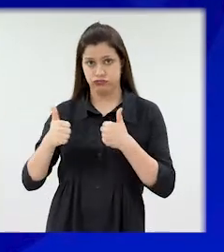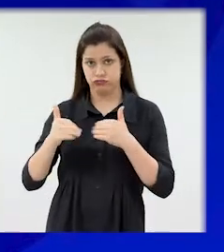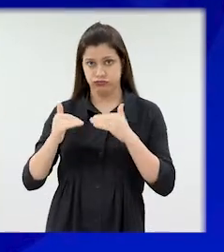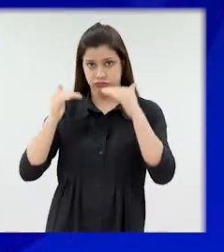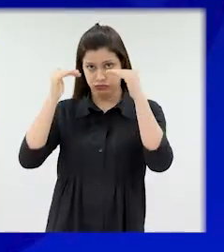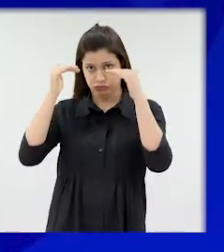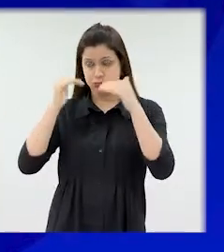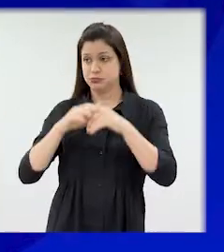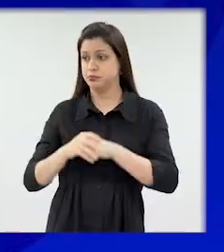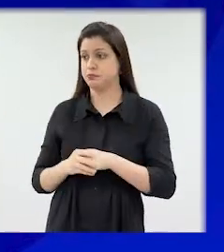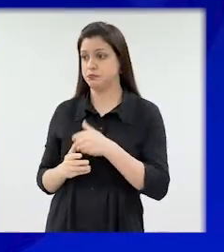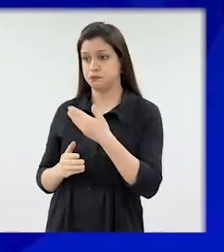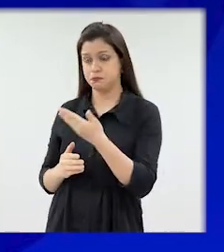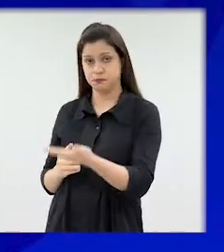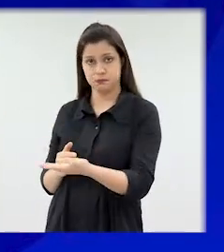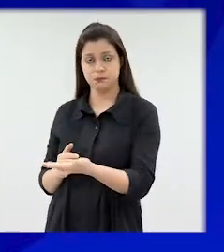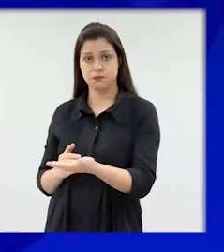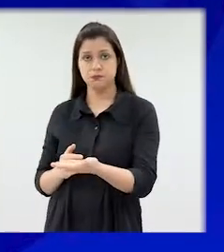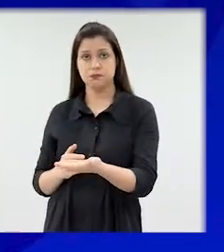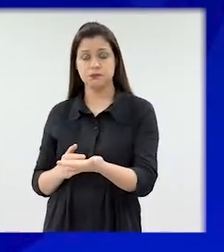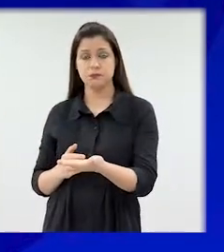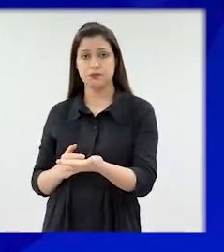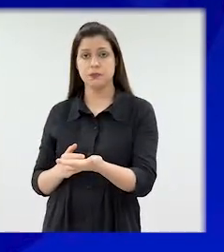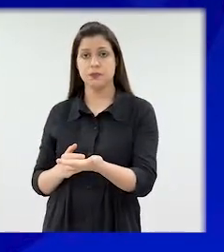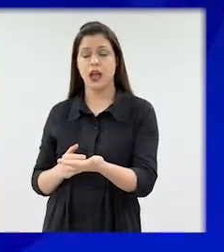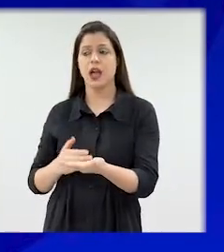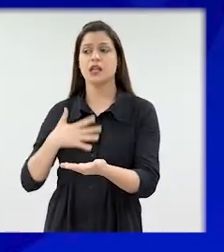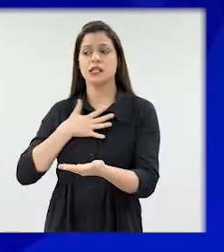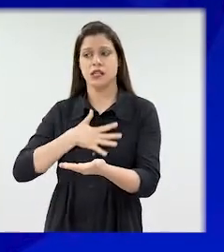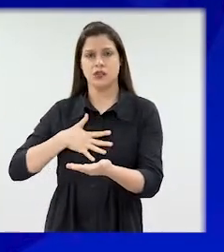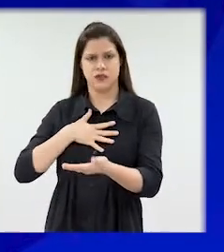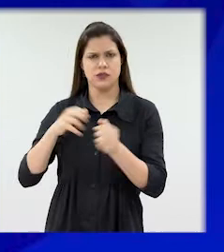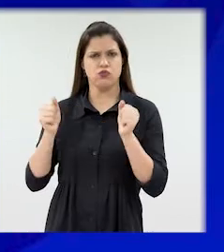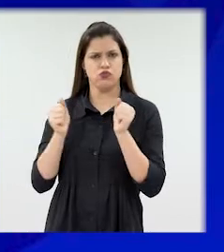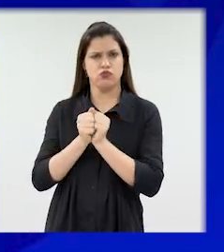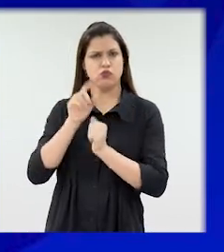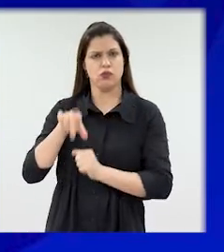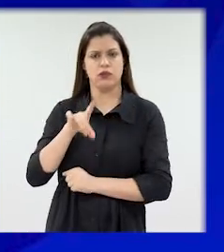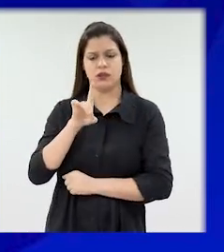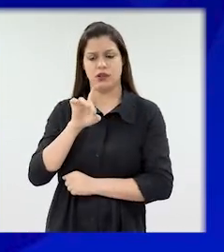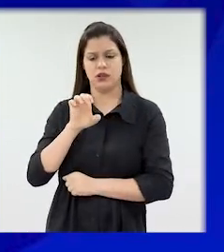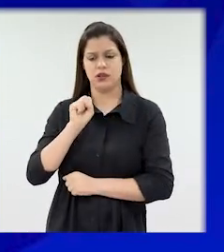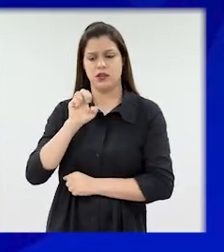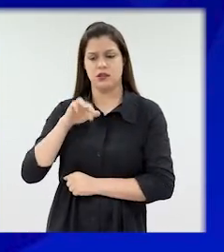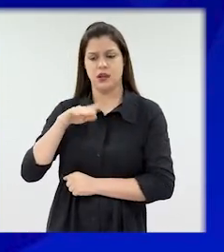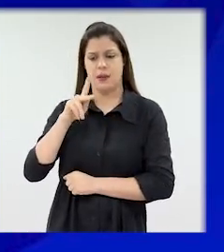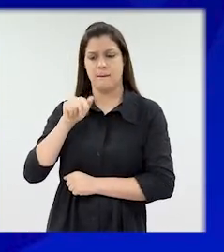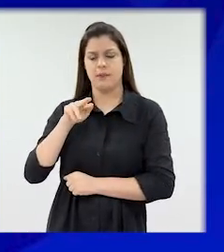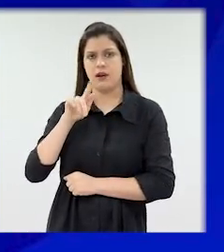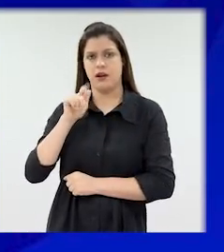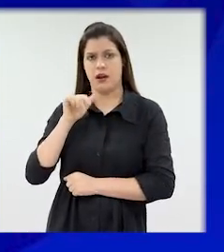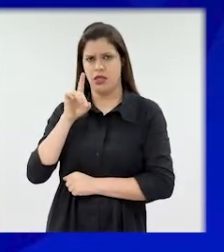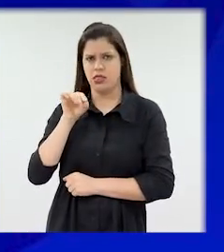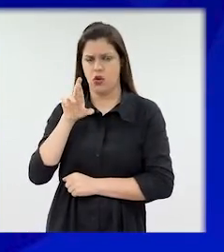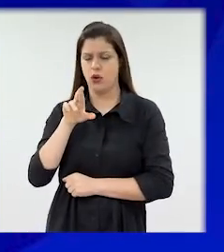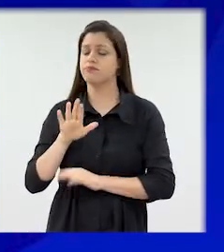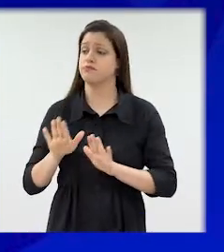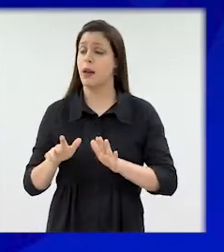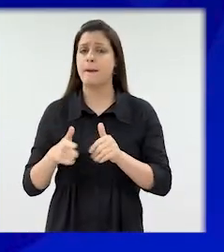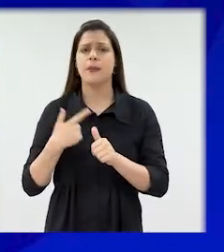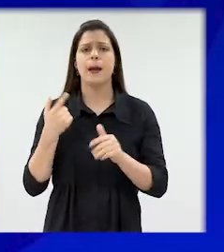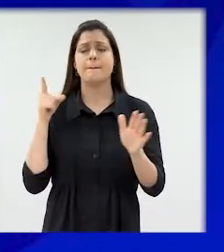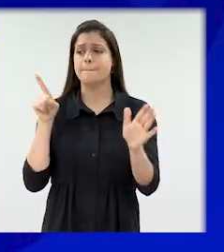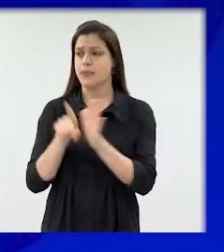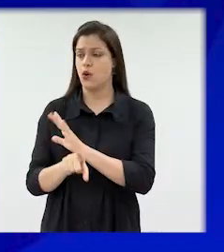desembargador? Tudo bem, Alexandre? Uma satisfação estar aqui com vocês. Então vamos à primeira pergunta. Desembargador, como